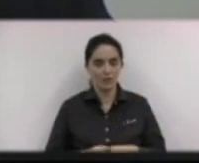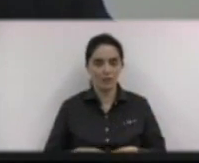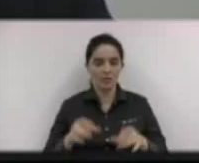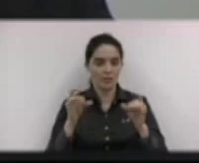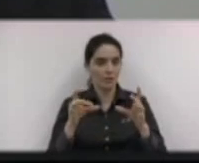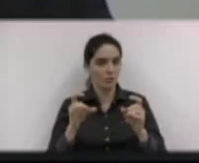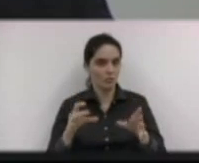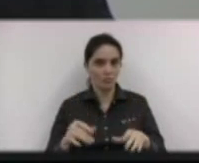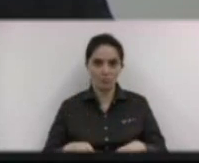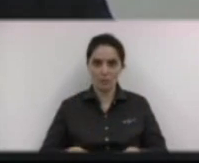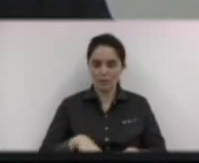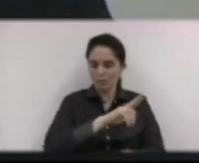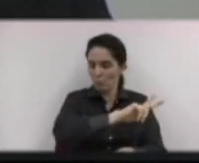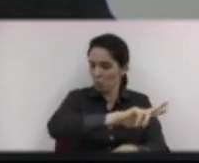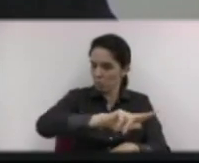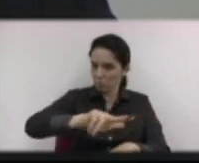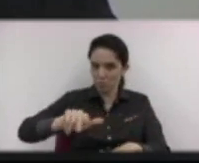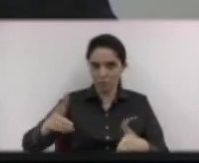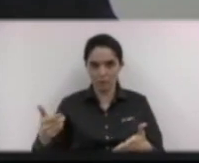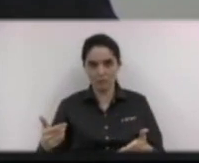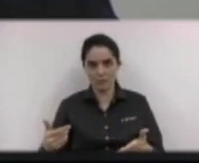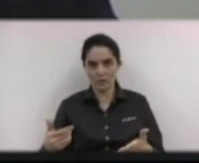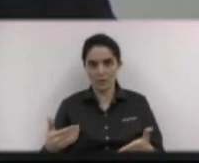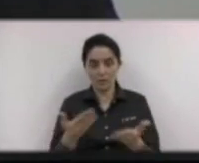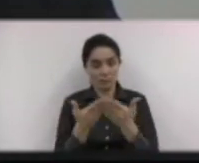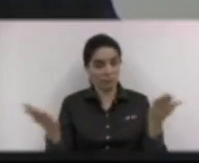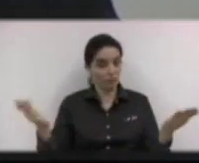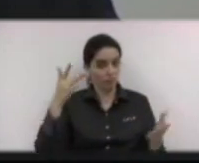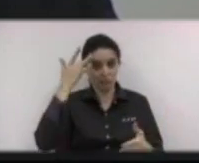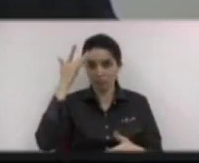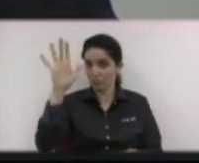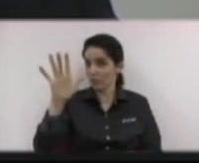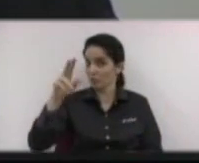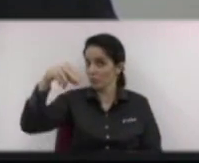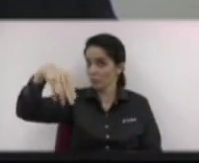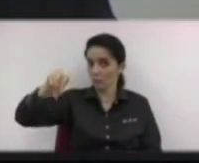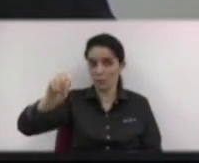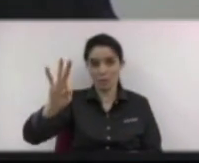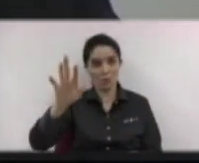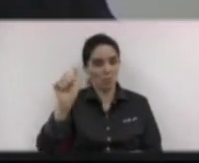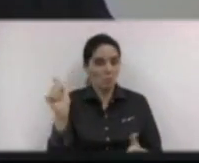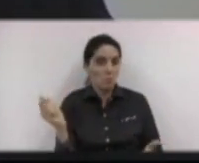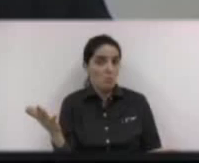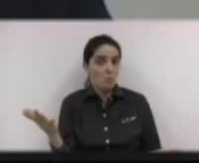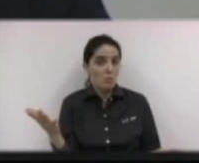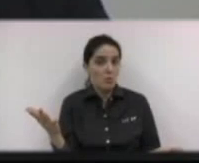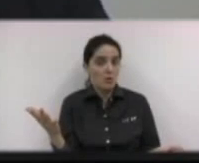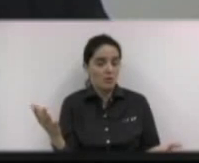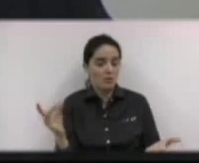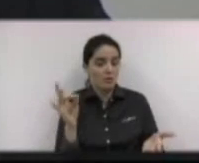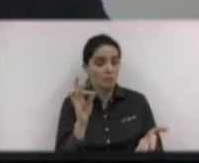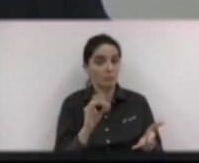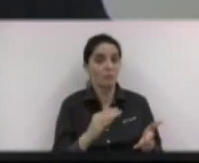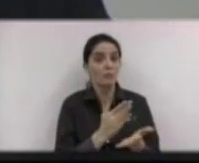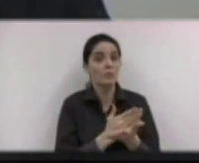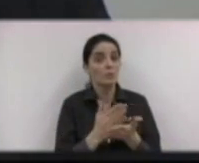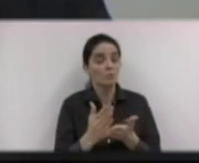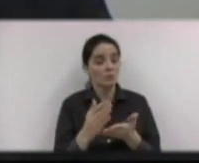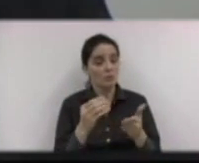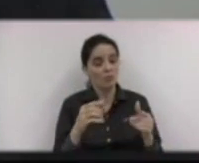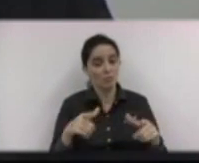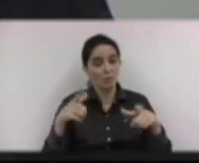que não sabemos se tem origem lícita ou... Então, a lei foi feita, vamos